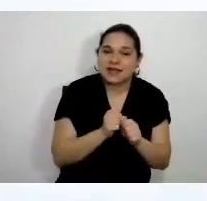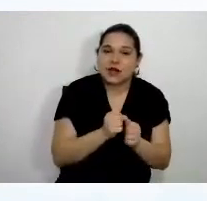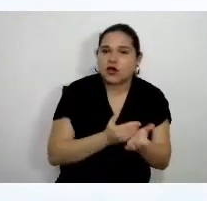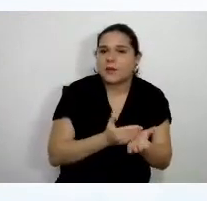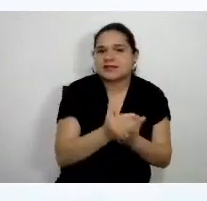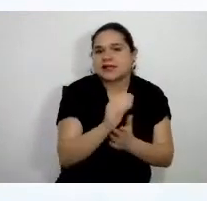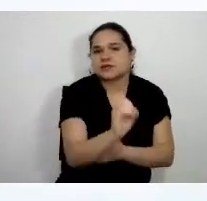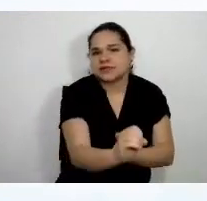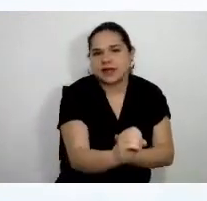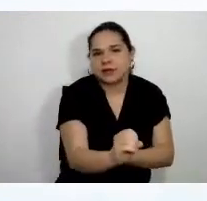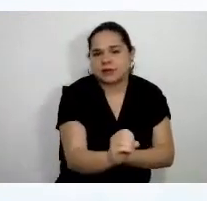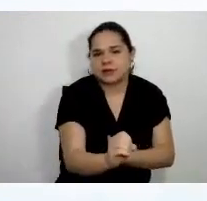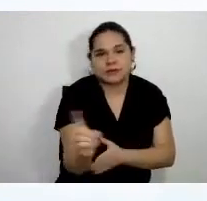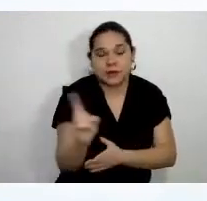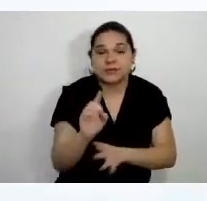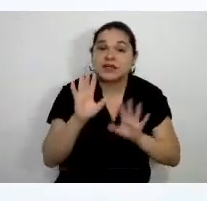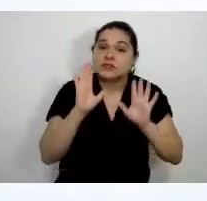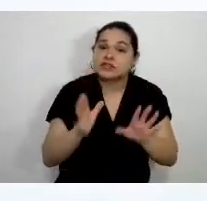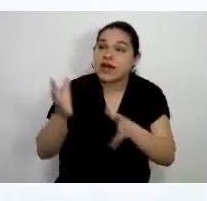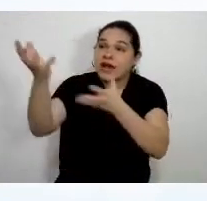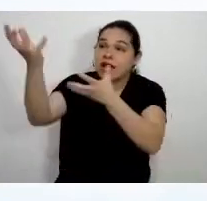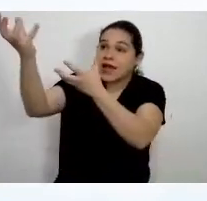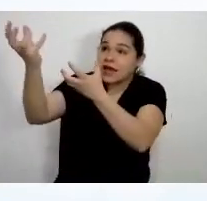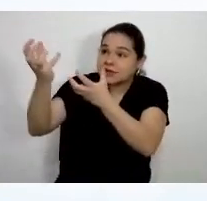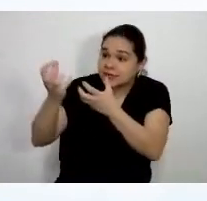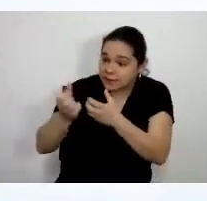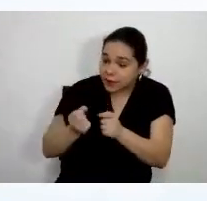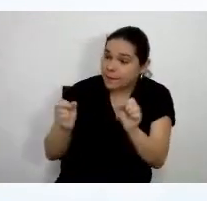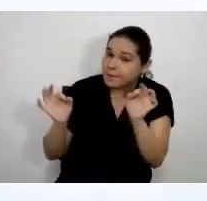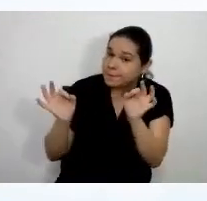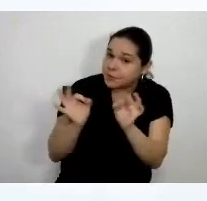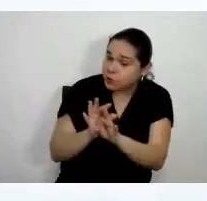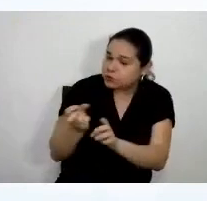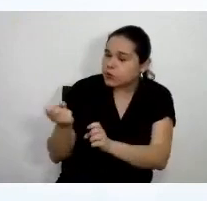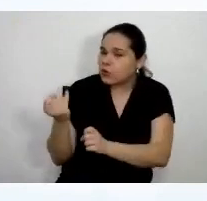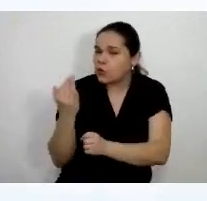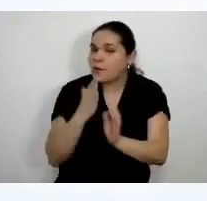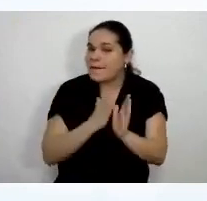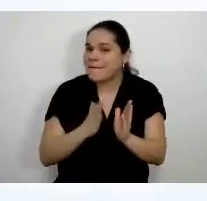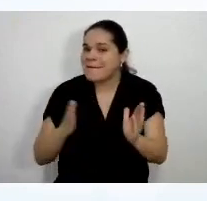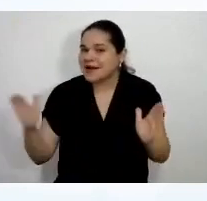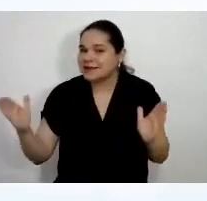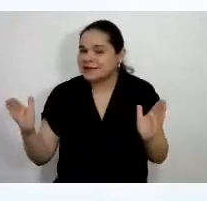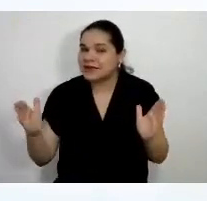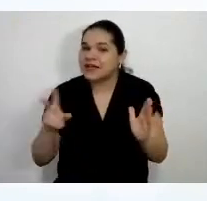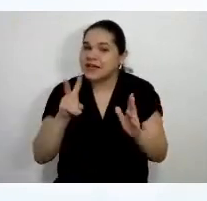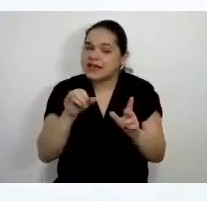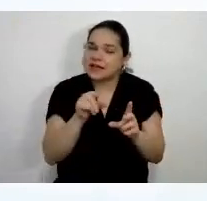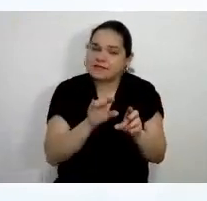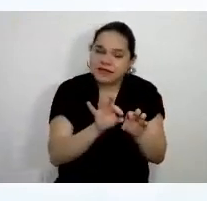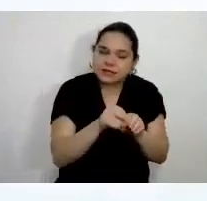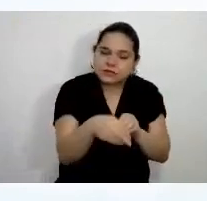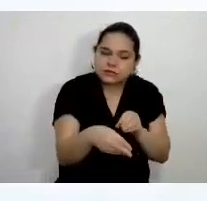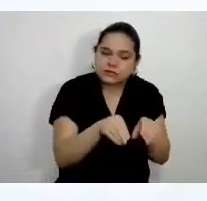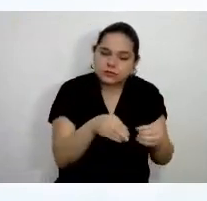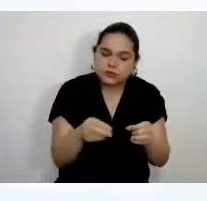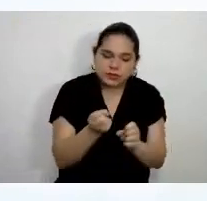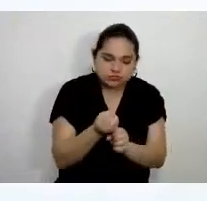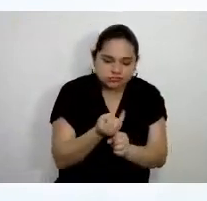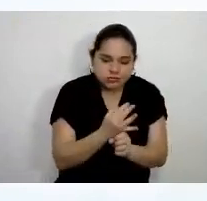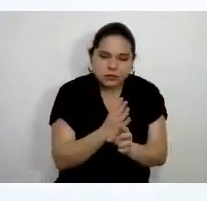vão receber insumos de outros laboratórios e vão diluir esses insumos na quantidade